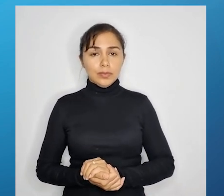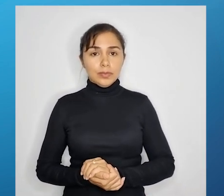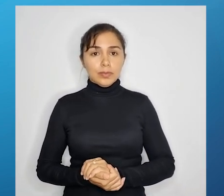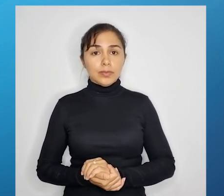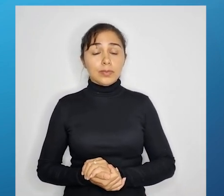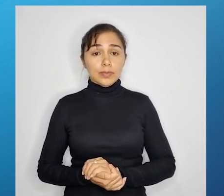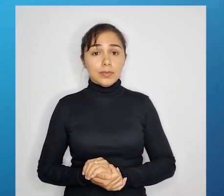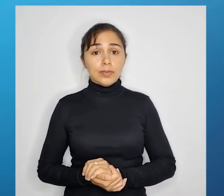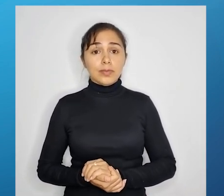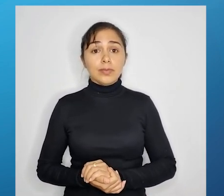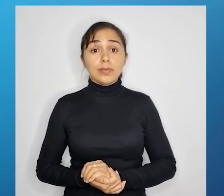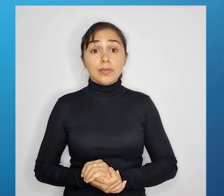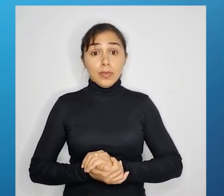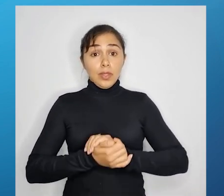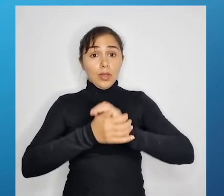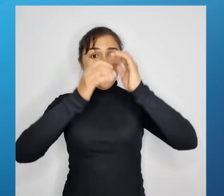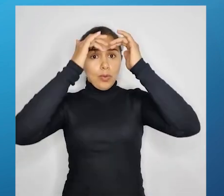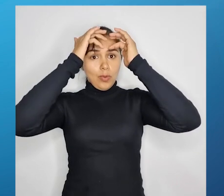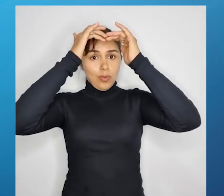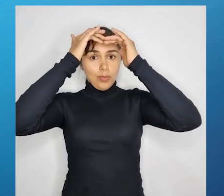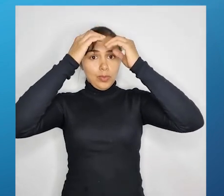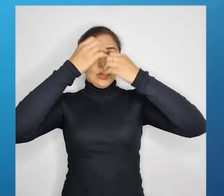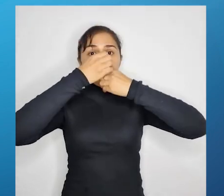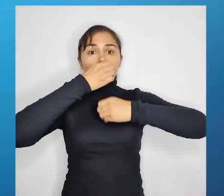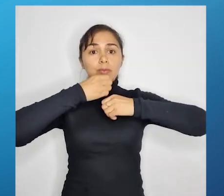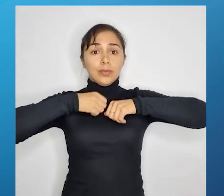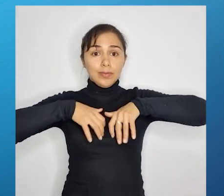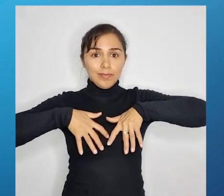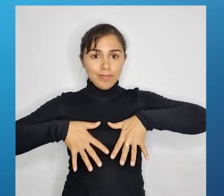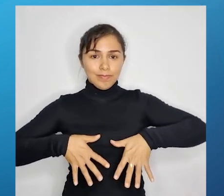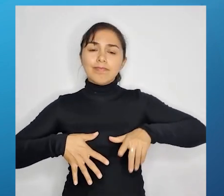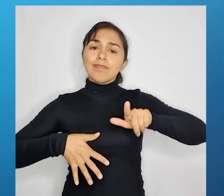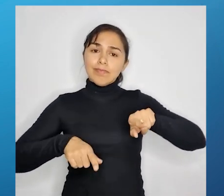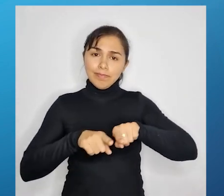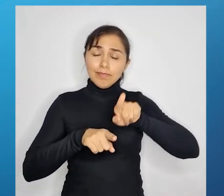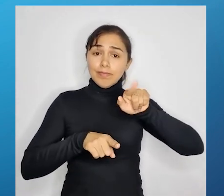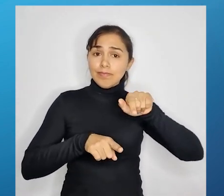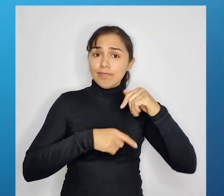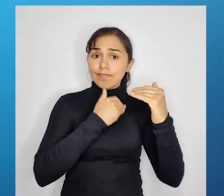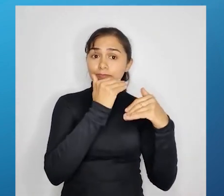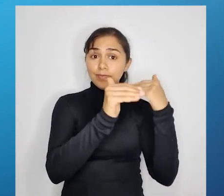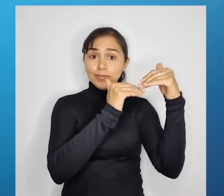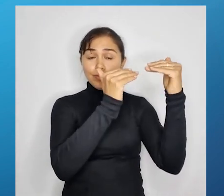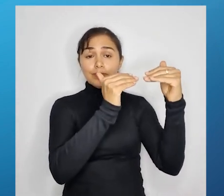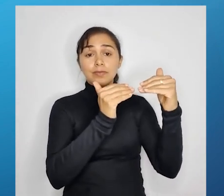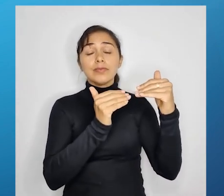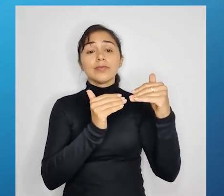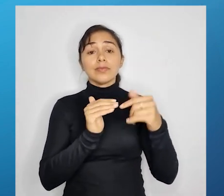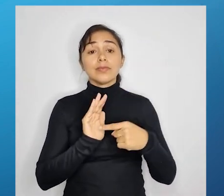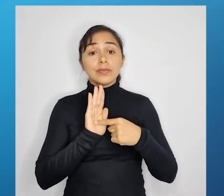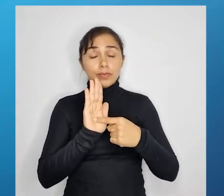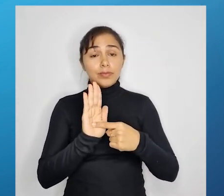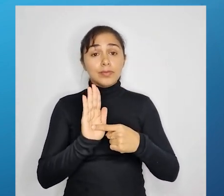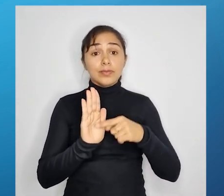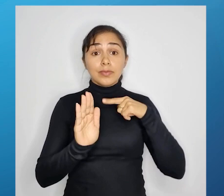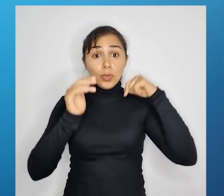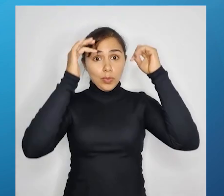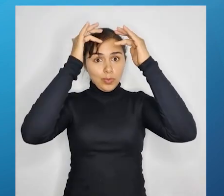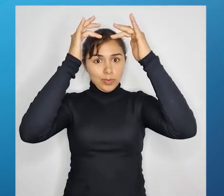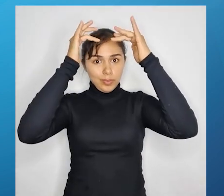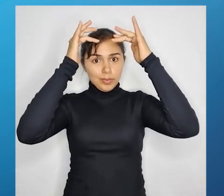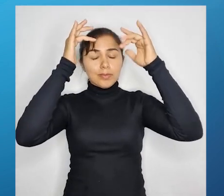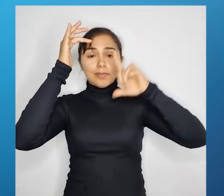Sistema nervoso, um sistema nervoso muito bem desenvolvido. Aqui como exemplo nós temos a representação desses glândulos